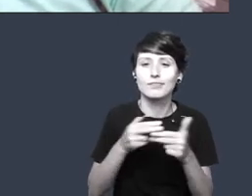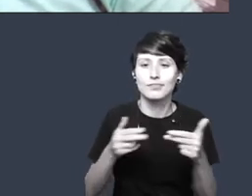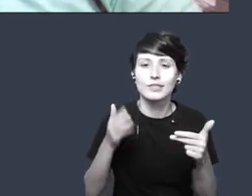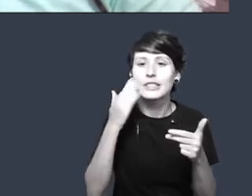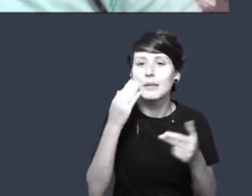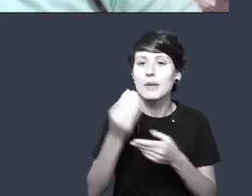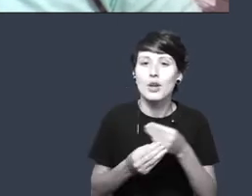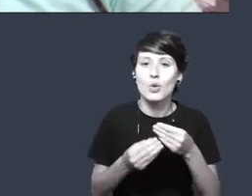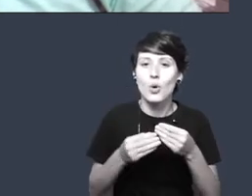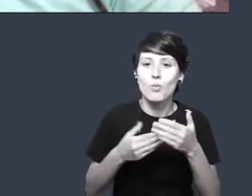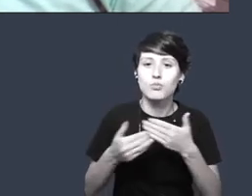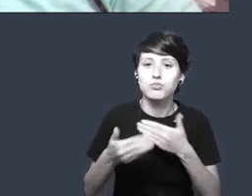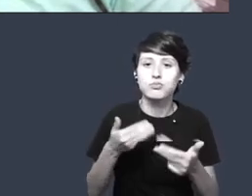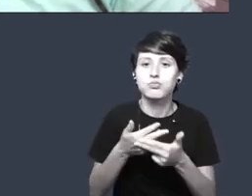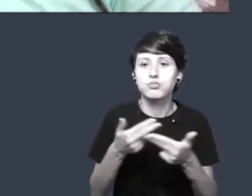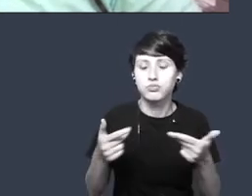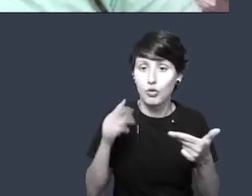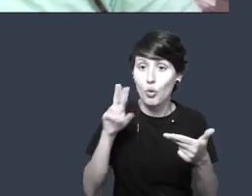ferramentas podem ser utilizadas.